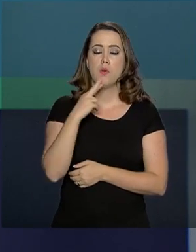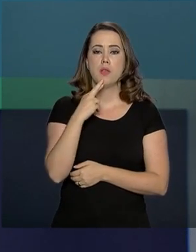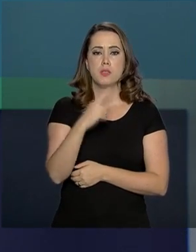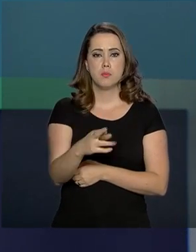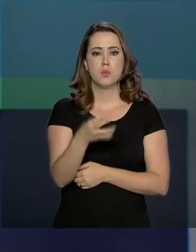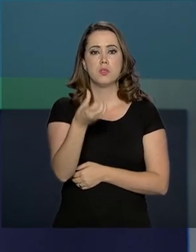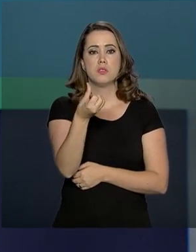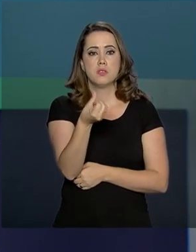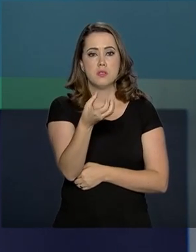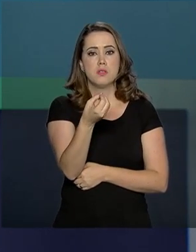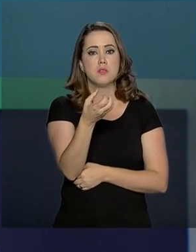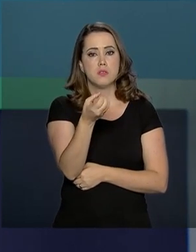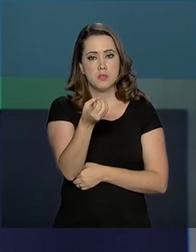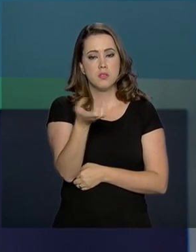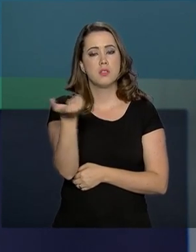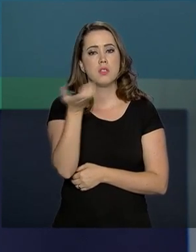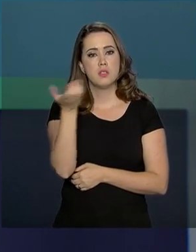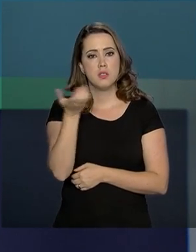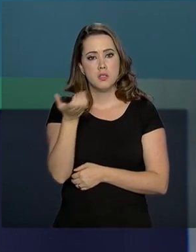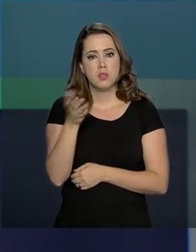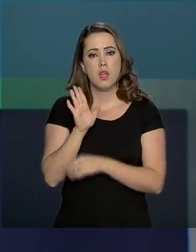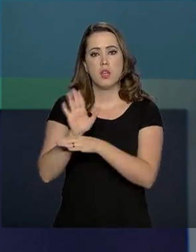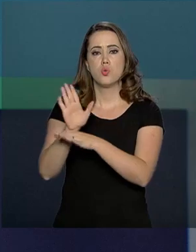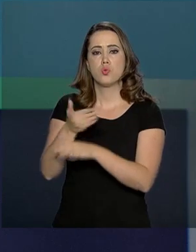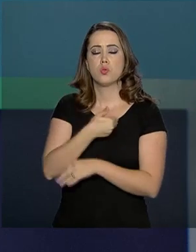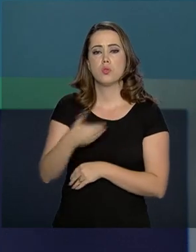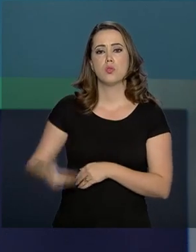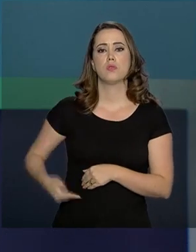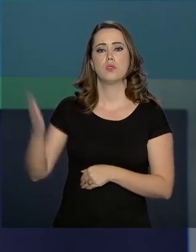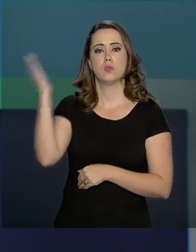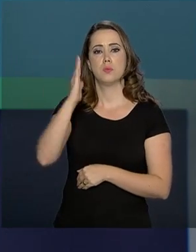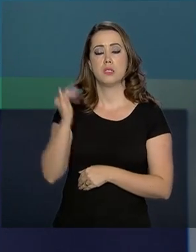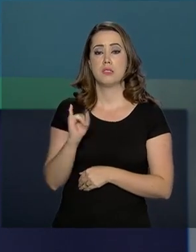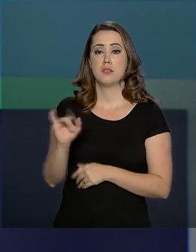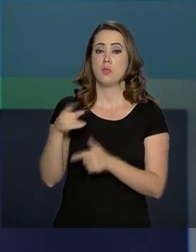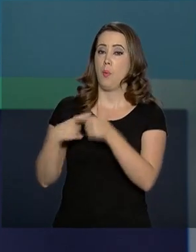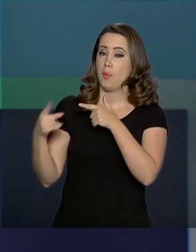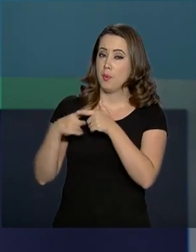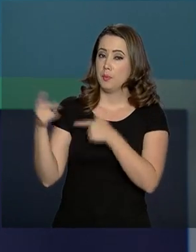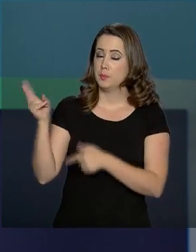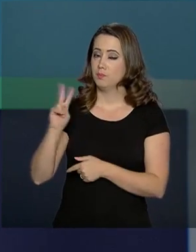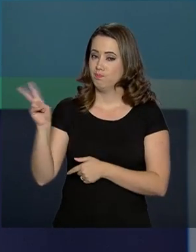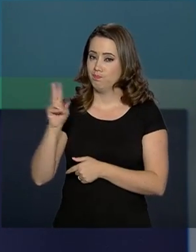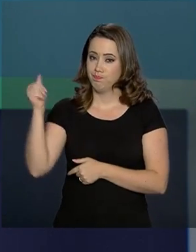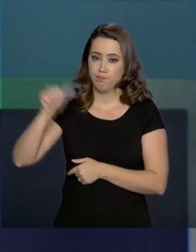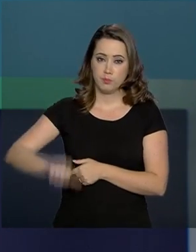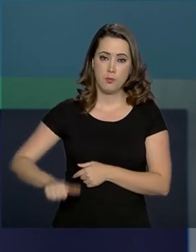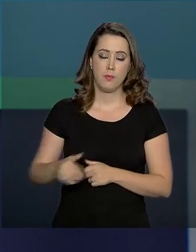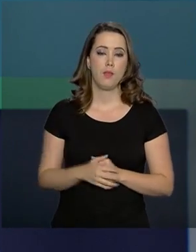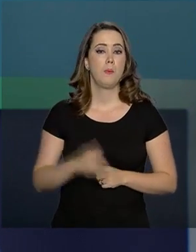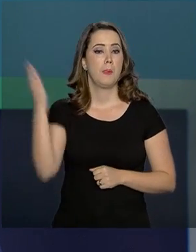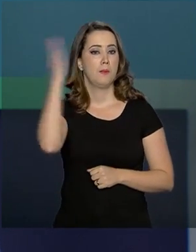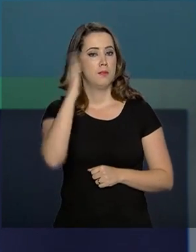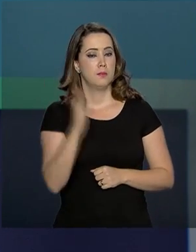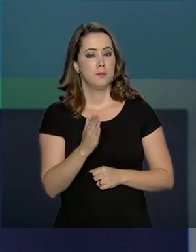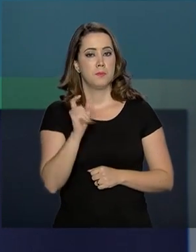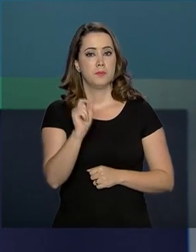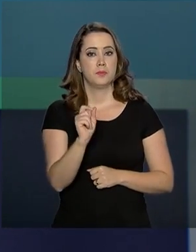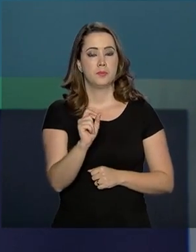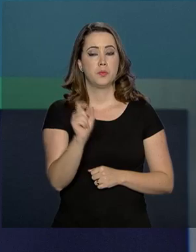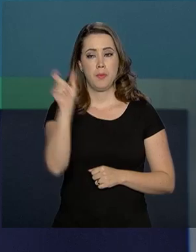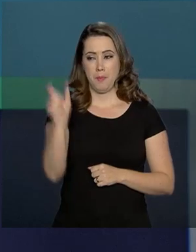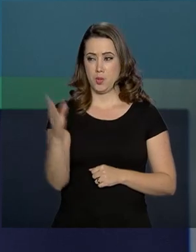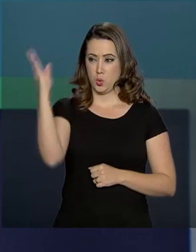e 600 disseram que querem ajuda do governo brasileiro se a situação na Venezuela piorar. O brasileiro